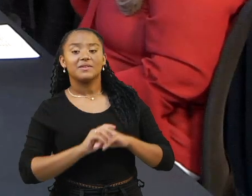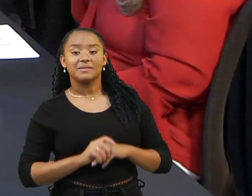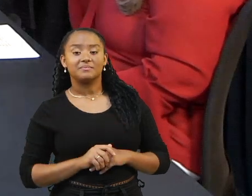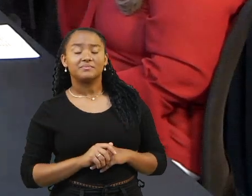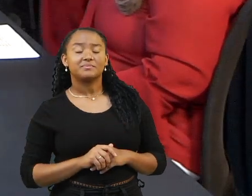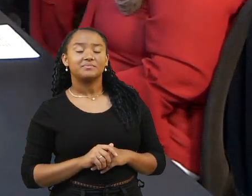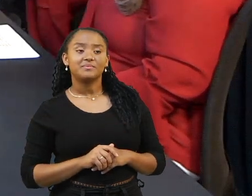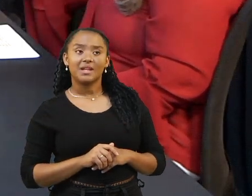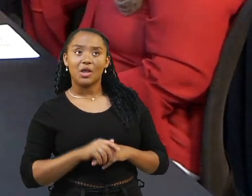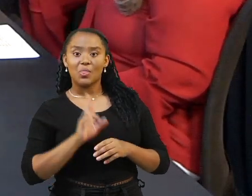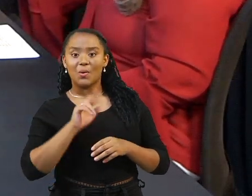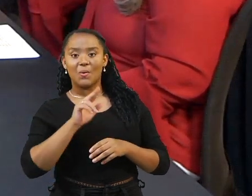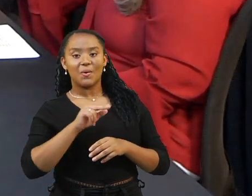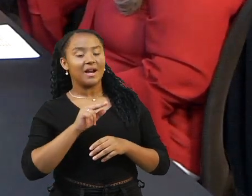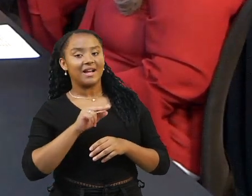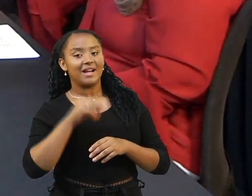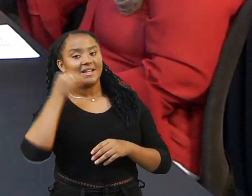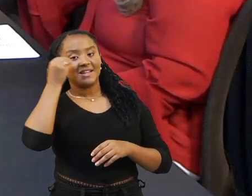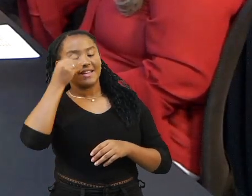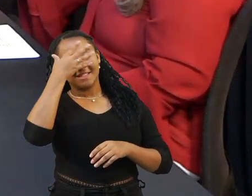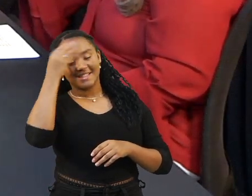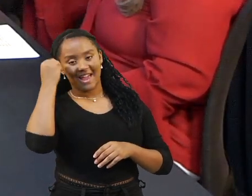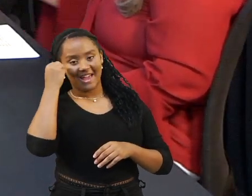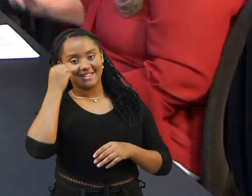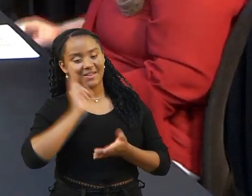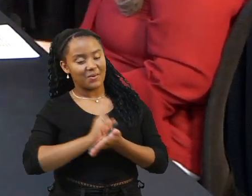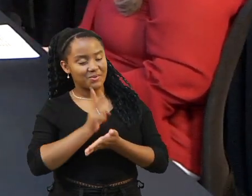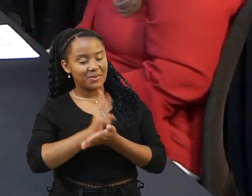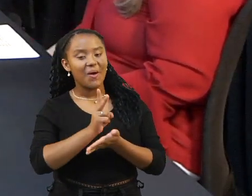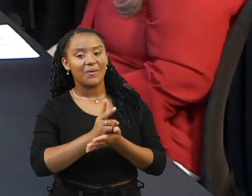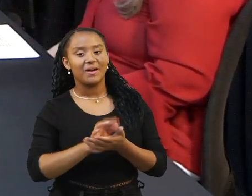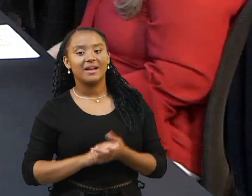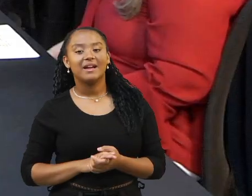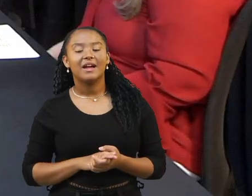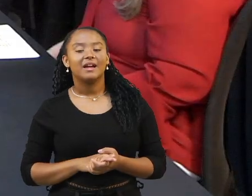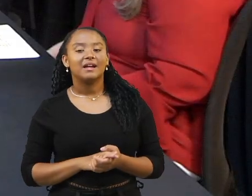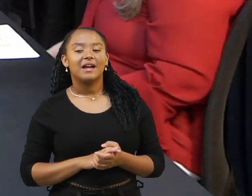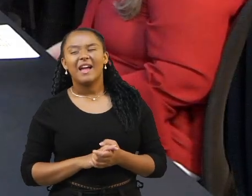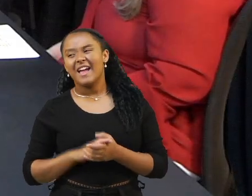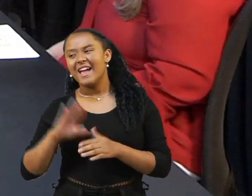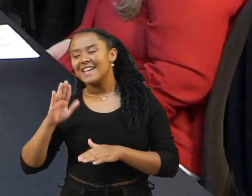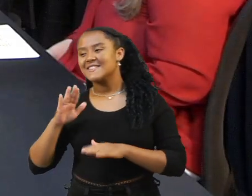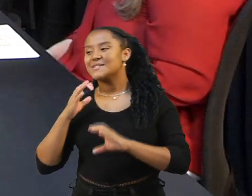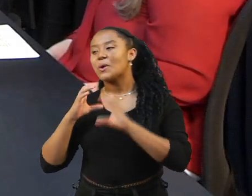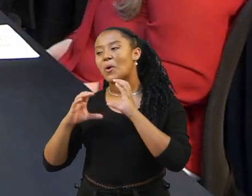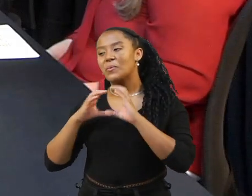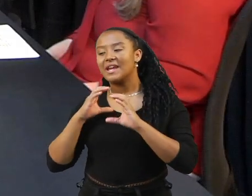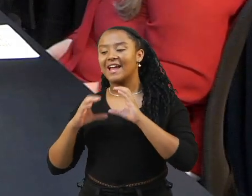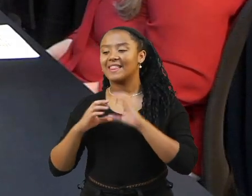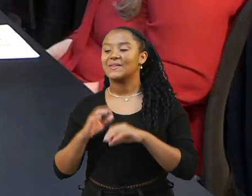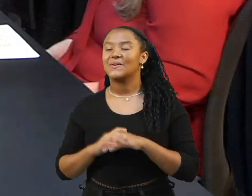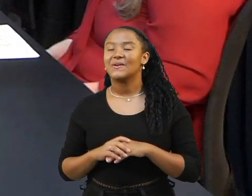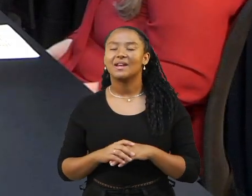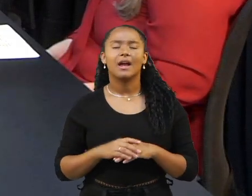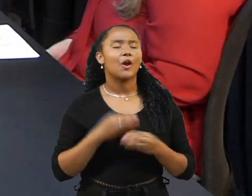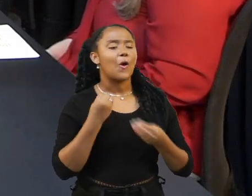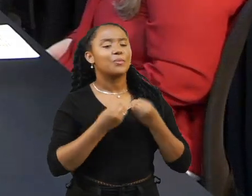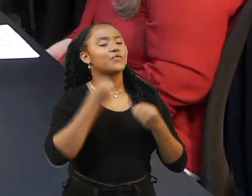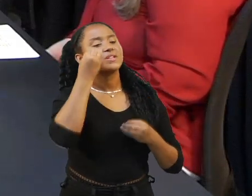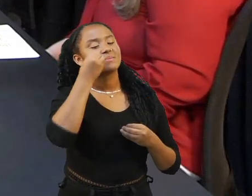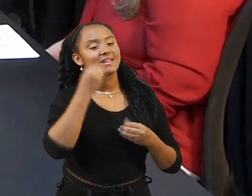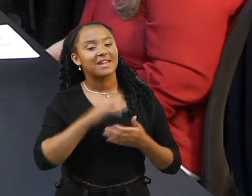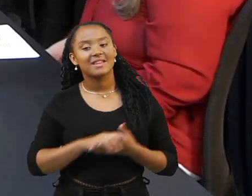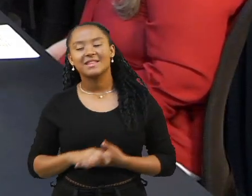uma comunicadora, talvez, né? Como é que foi essa experiência? Para mim foi esplêndida também. Aliás, tudo que eu